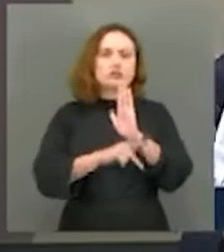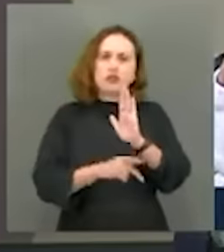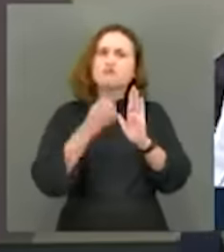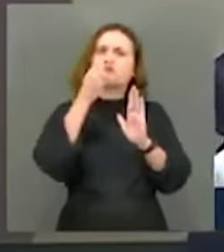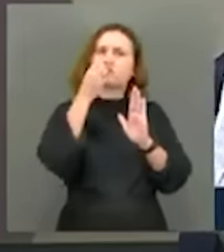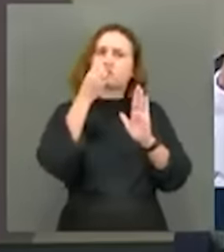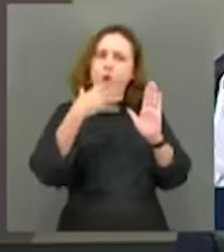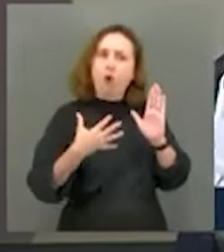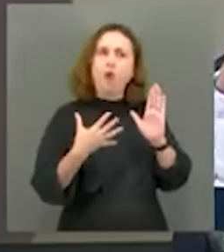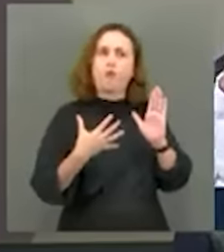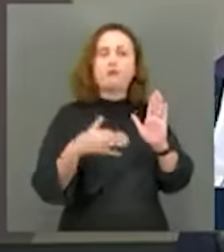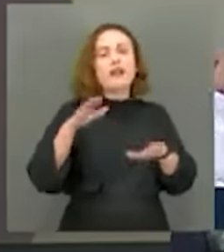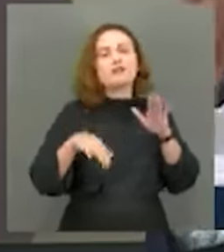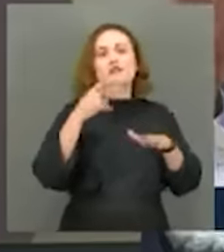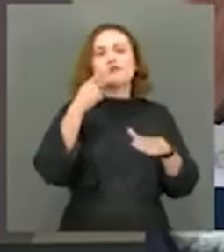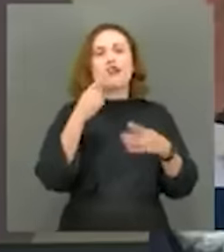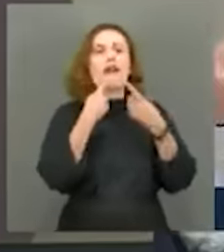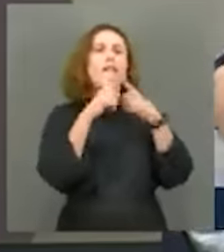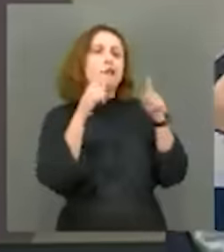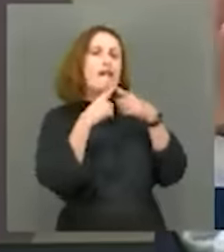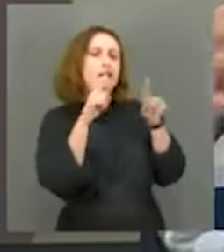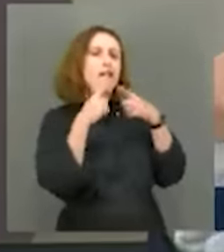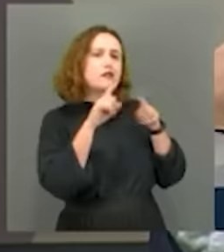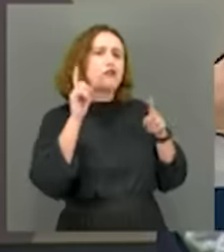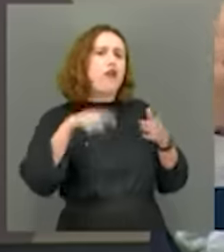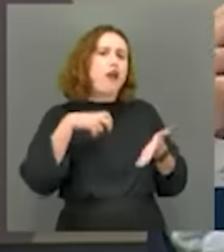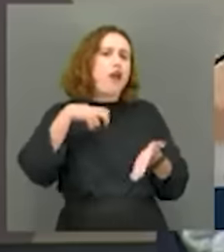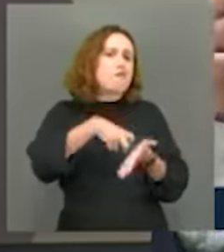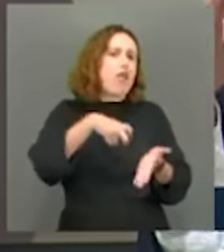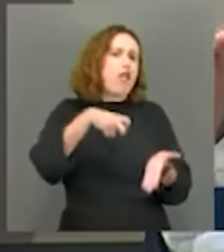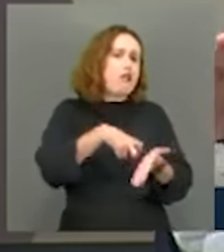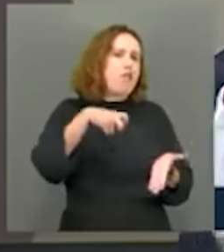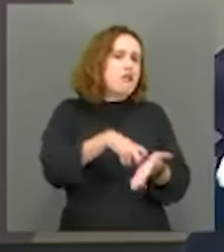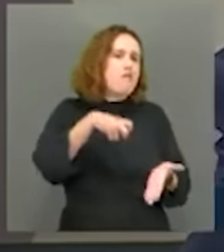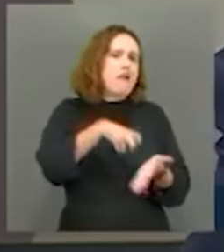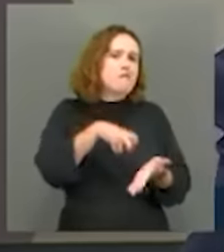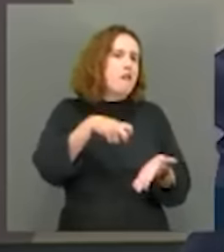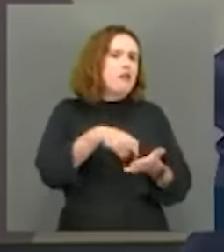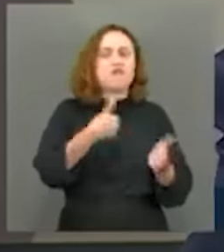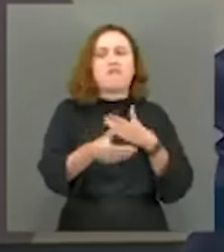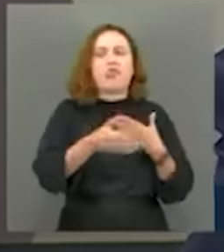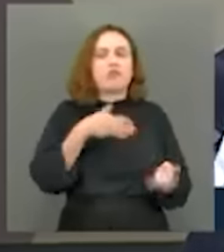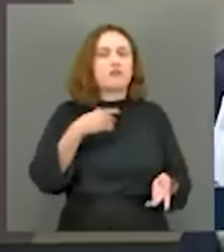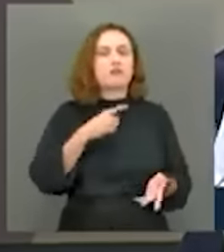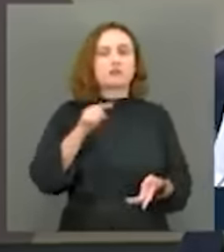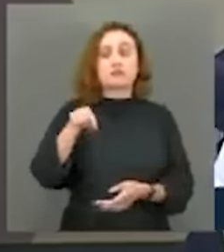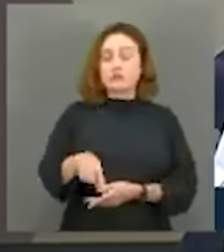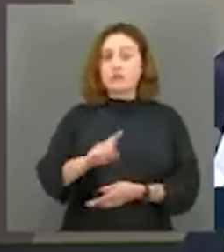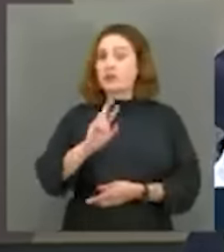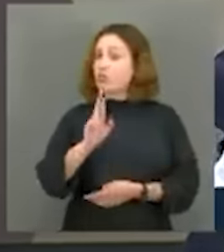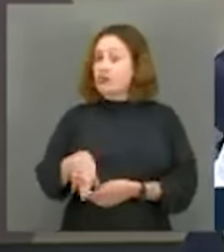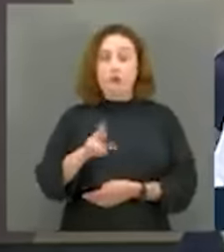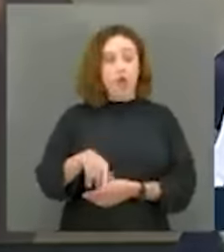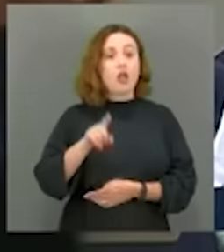né uma crítica corriqueira de populismo penal se querer aumentar a pena por se aumentar a pena não é o caso há um